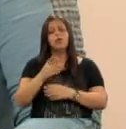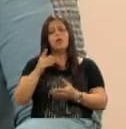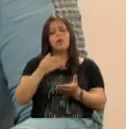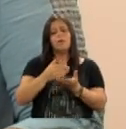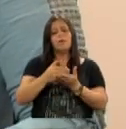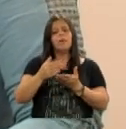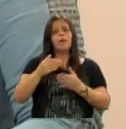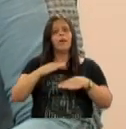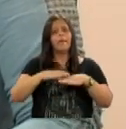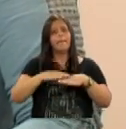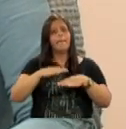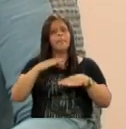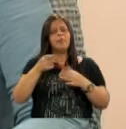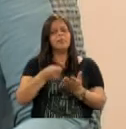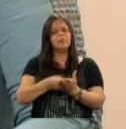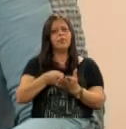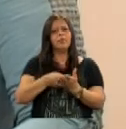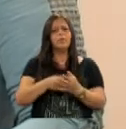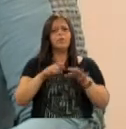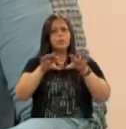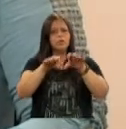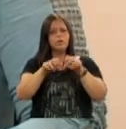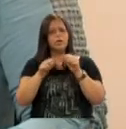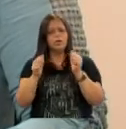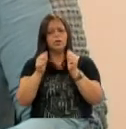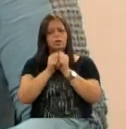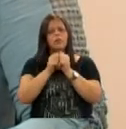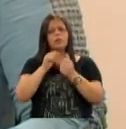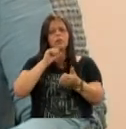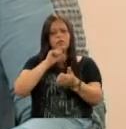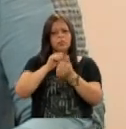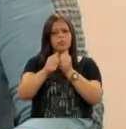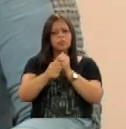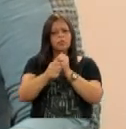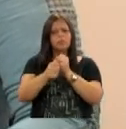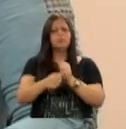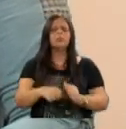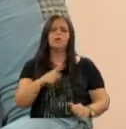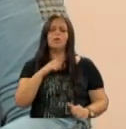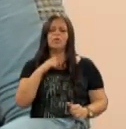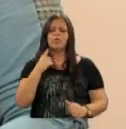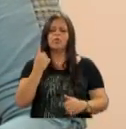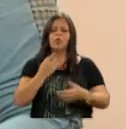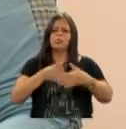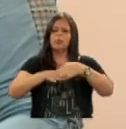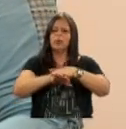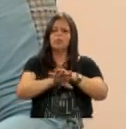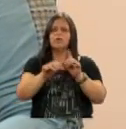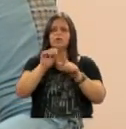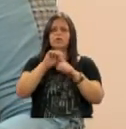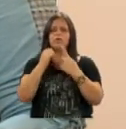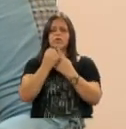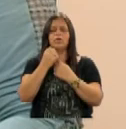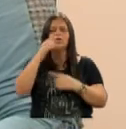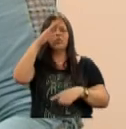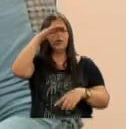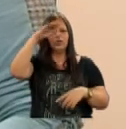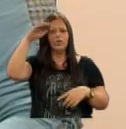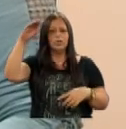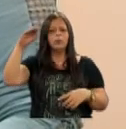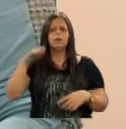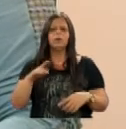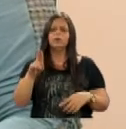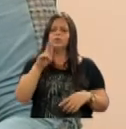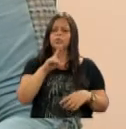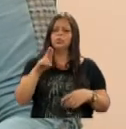cada vez mais se firmando e buscando através do esporte na nossa inclusão social dos nossos alunos dos nossos usuários